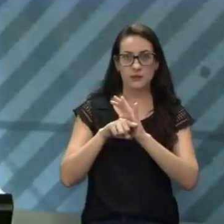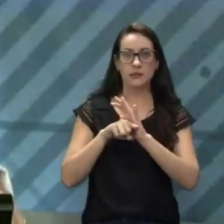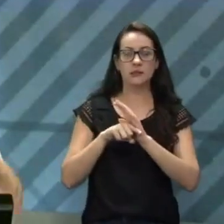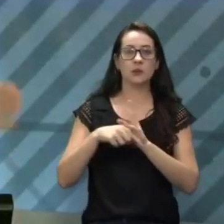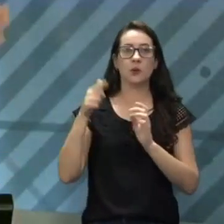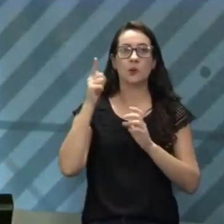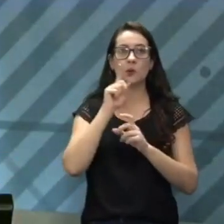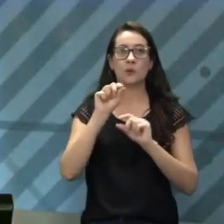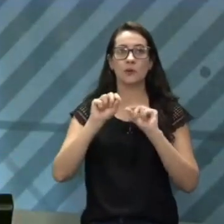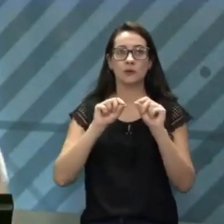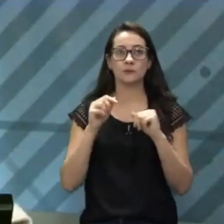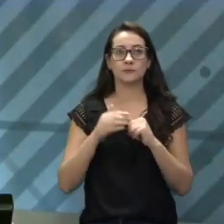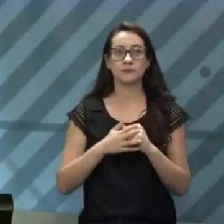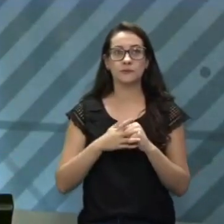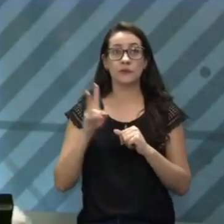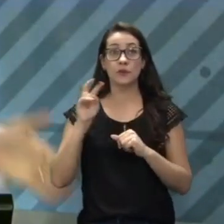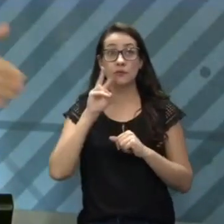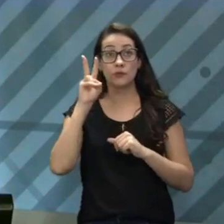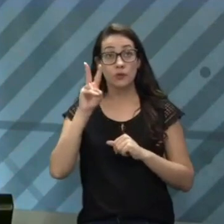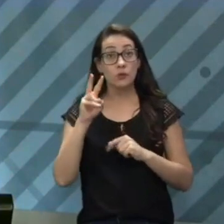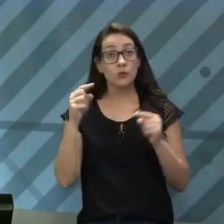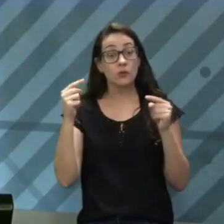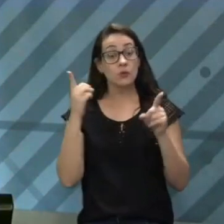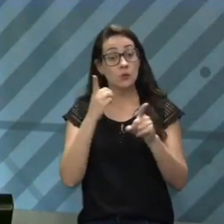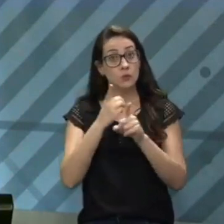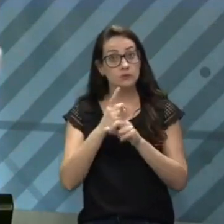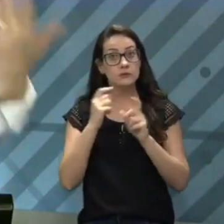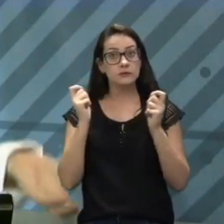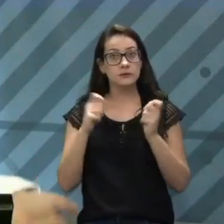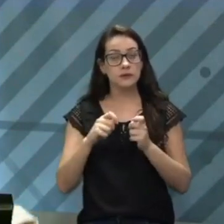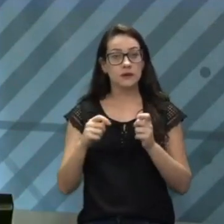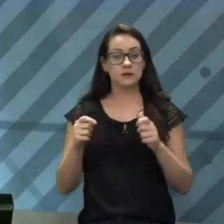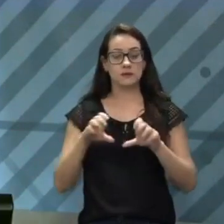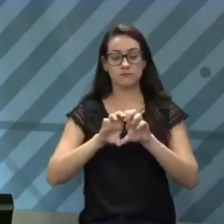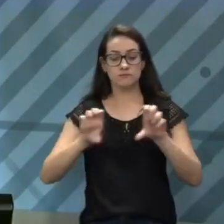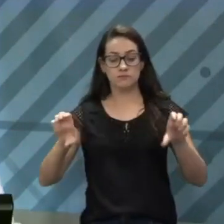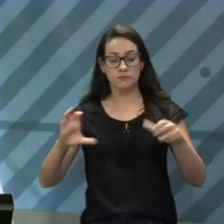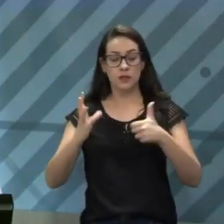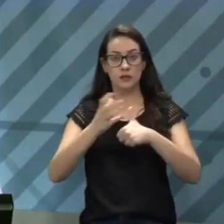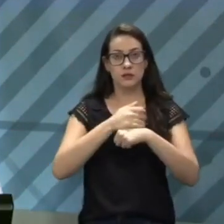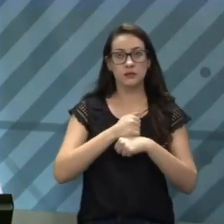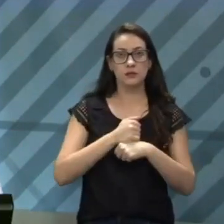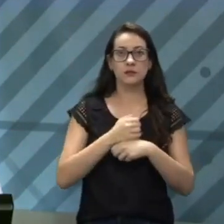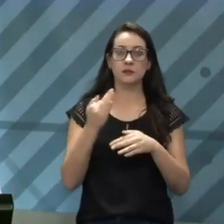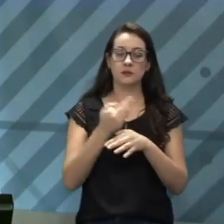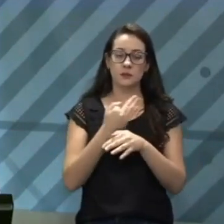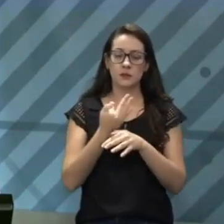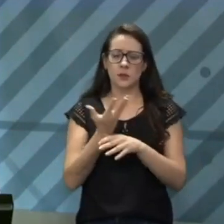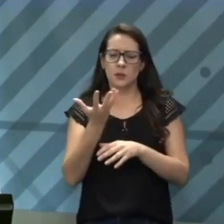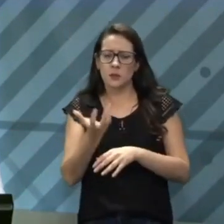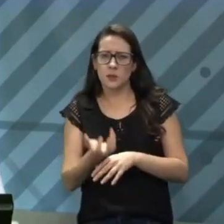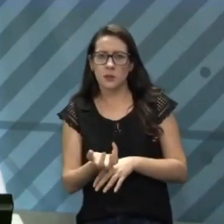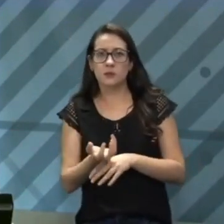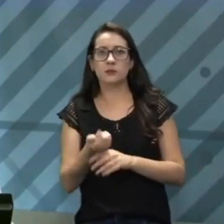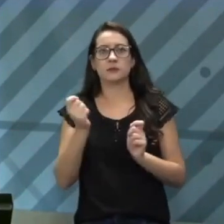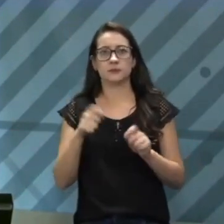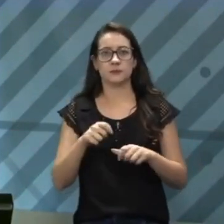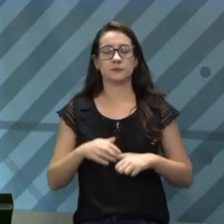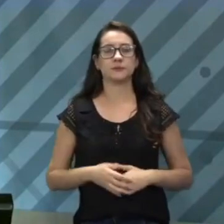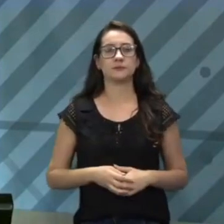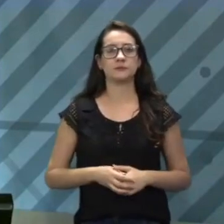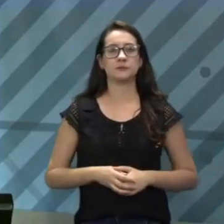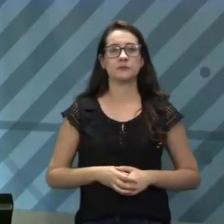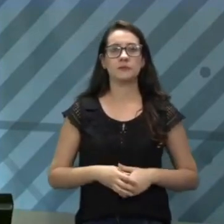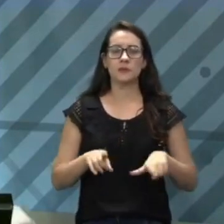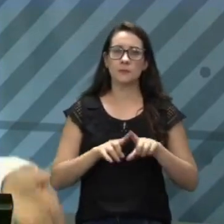meio da norma, os valores de coeficientes que a gente joga nessa fórmula e calcula a resistência de aderência. O que pode